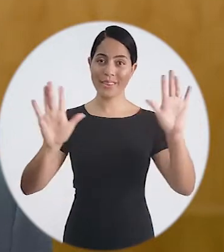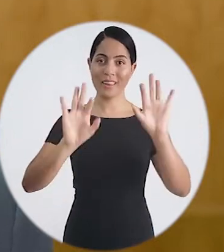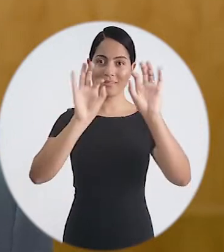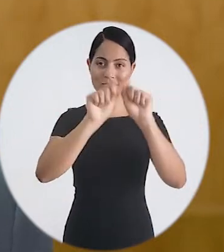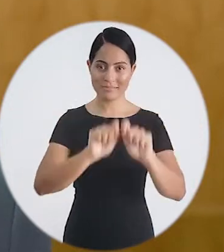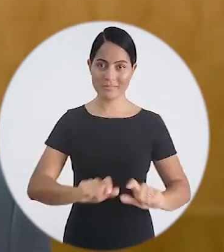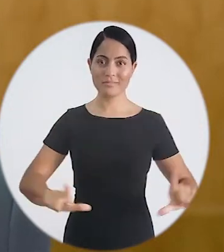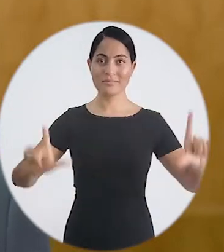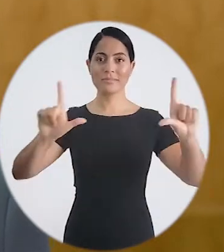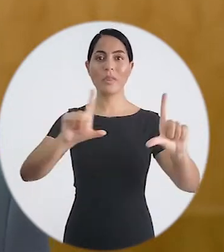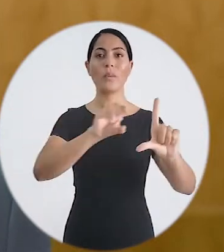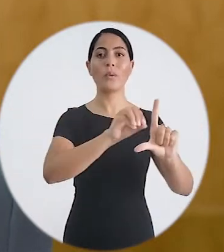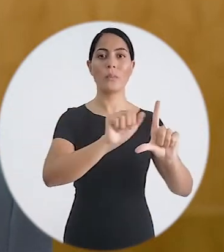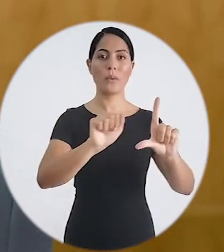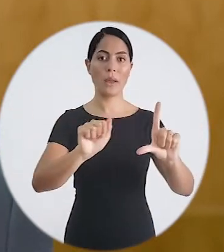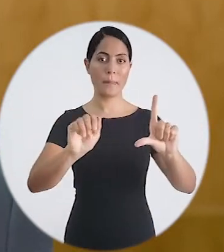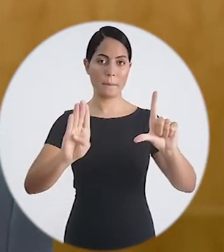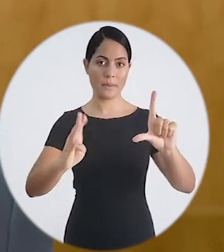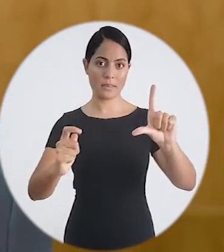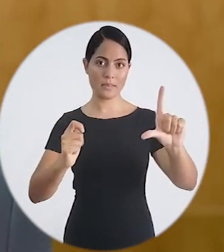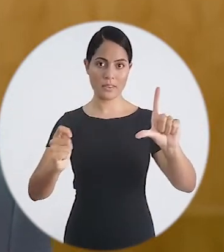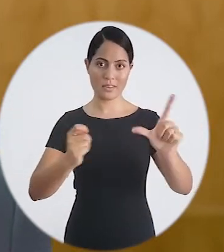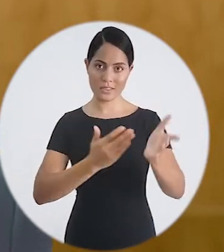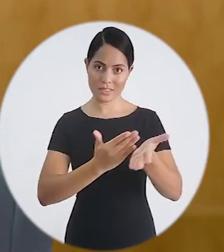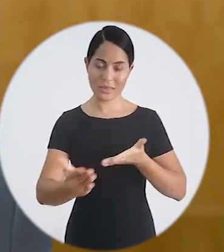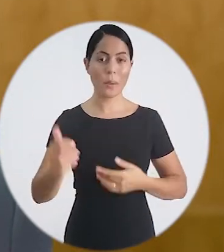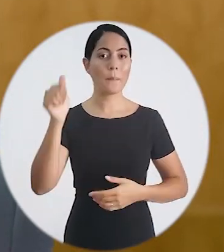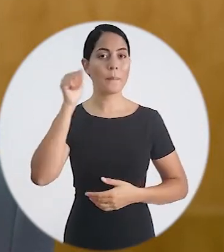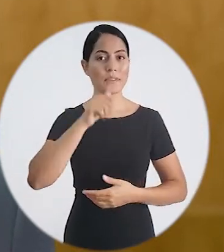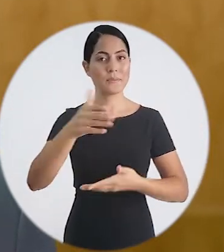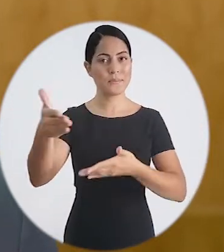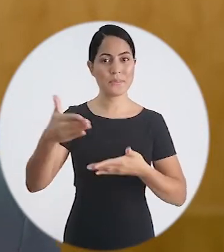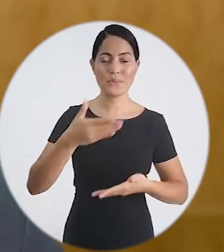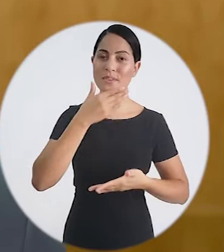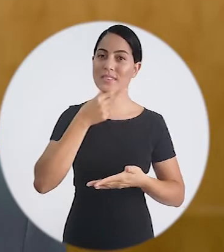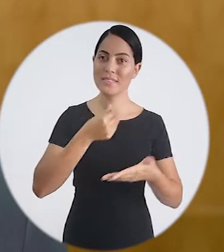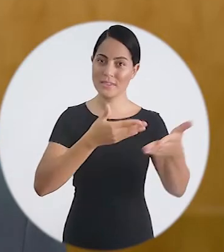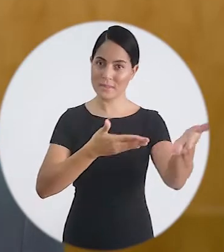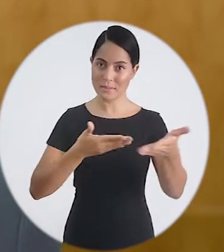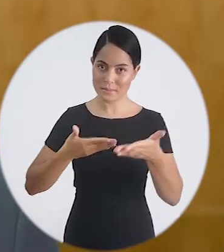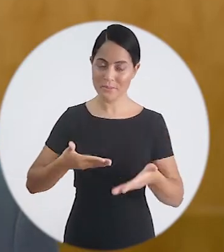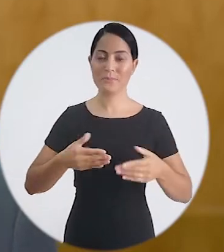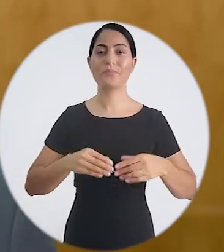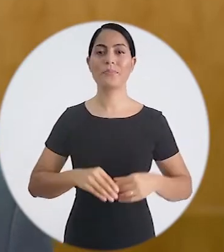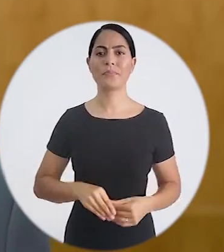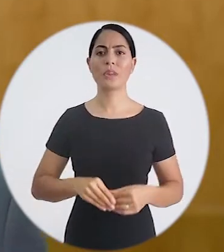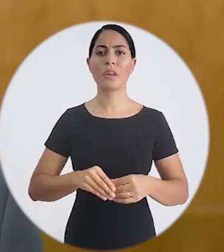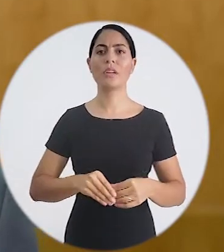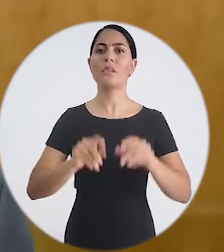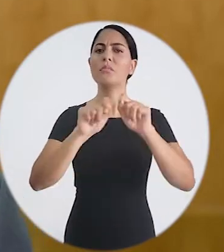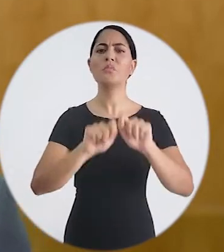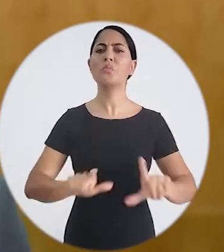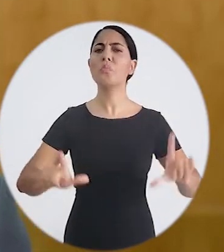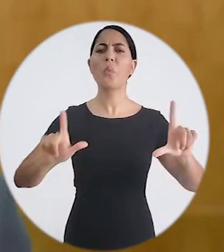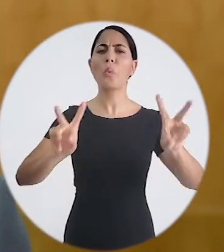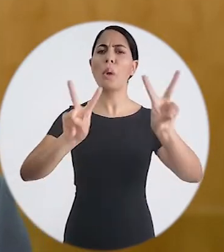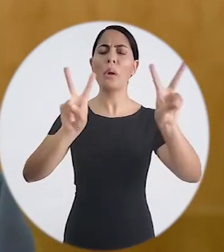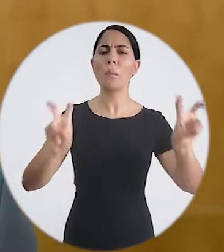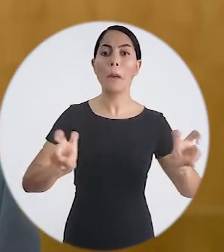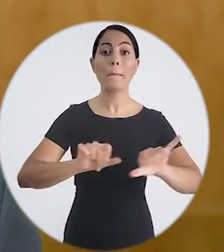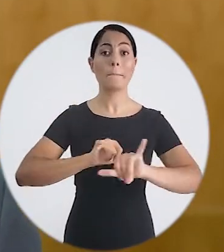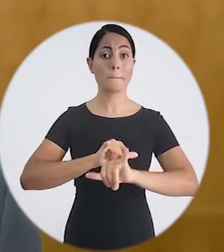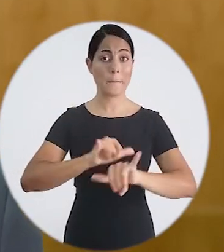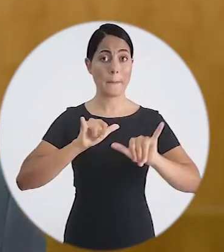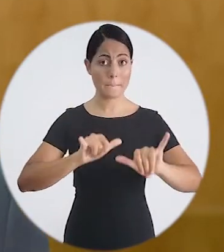Olá, começa agora mais um OAB Entrevista. Seja bem-vinda, seja bem-vindo. No programa de hoje, nós vamos falar sobre